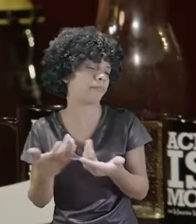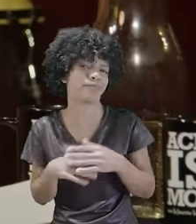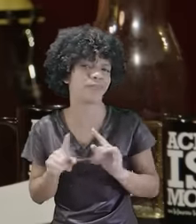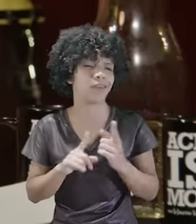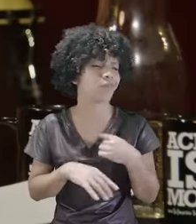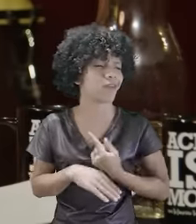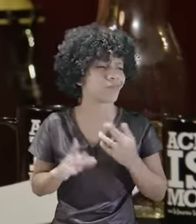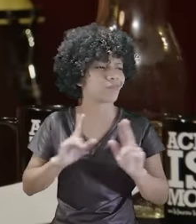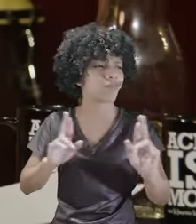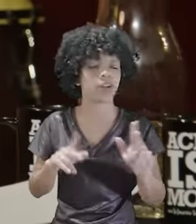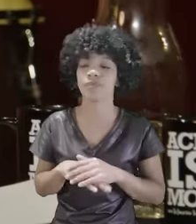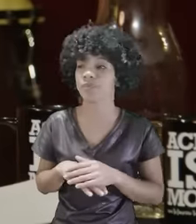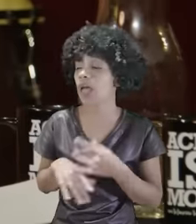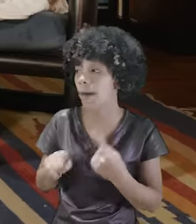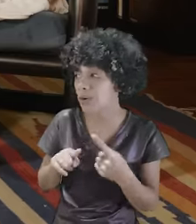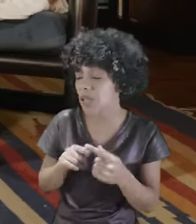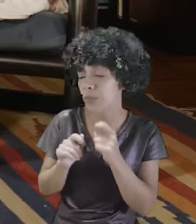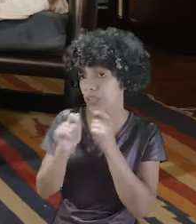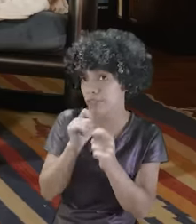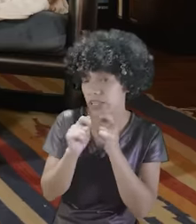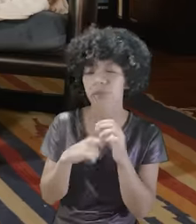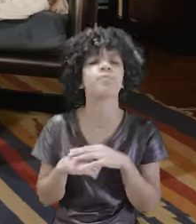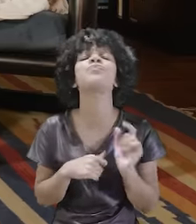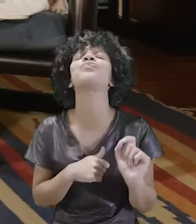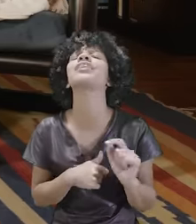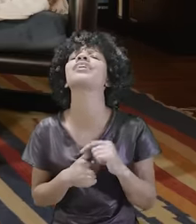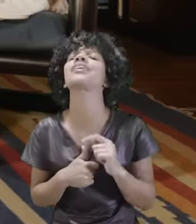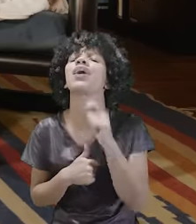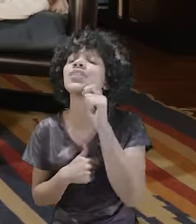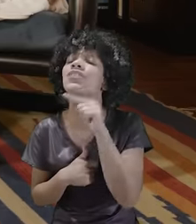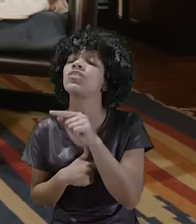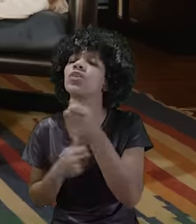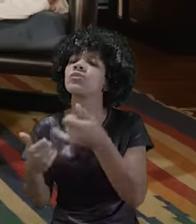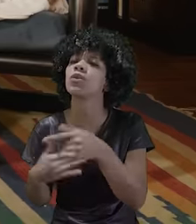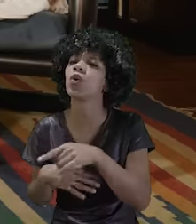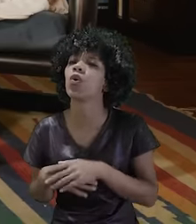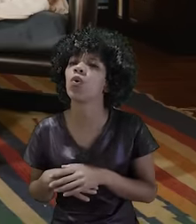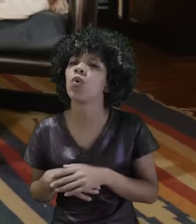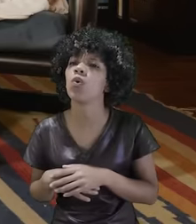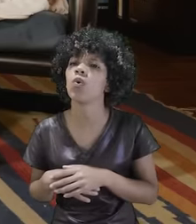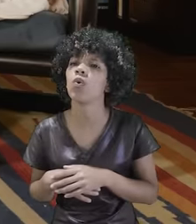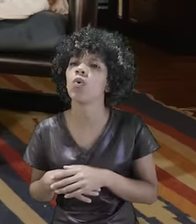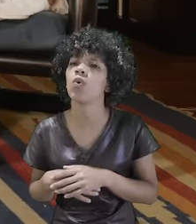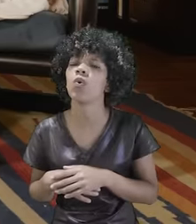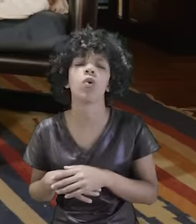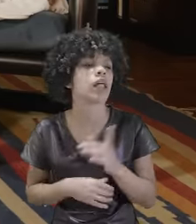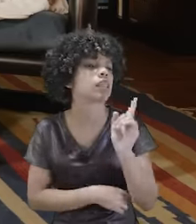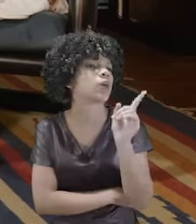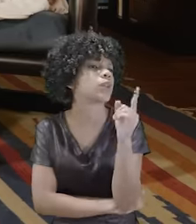existem pessoa eu entrevistei aqui quem foi que o entrevistei que falou diz E ai